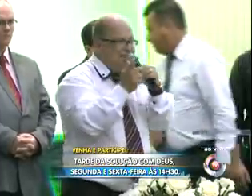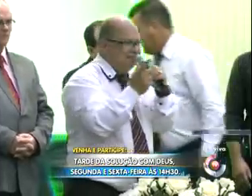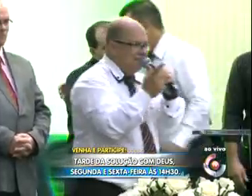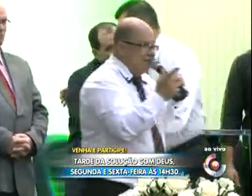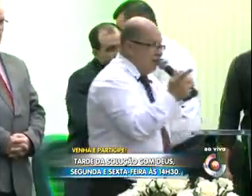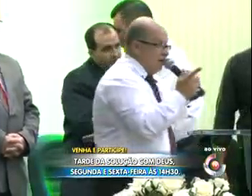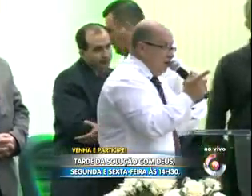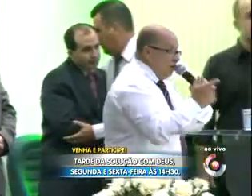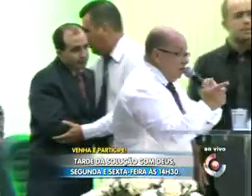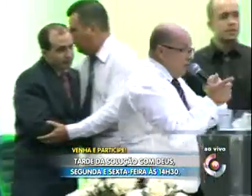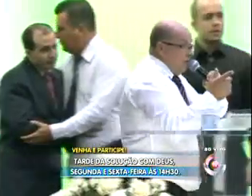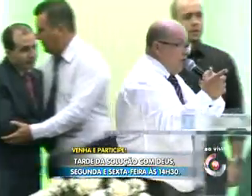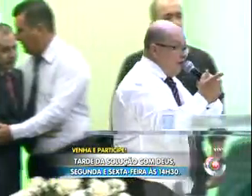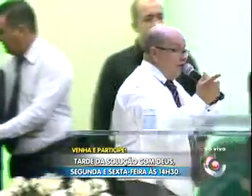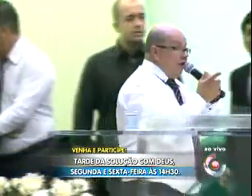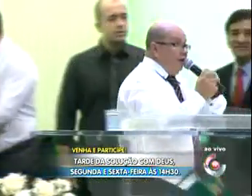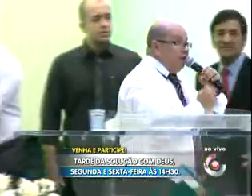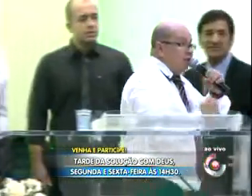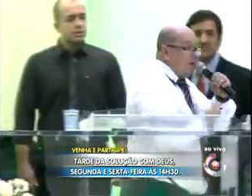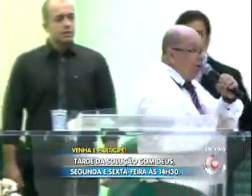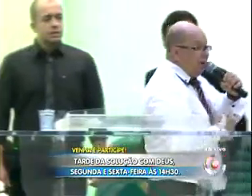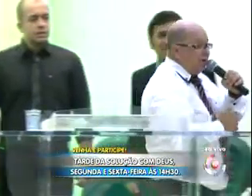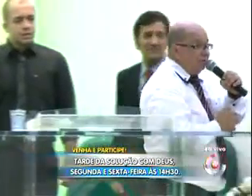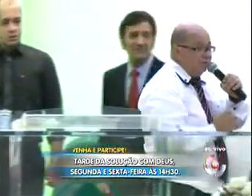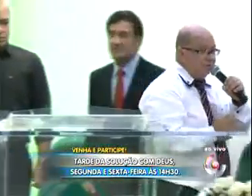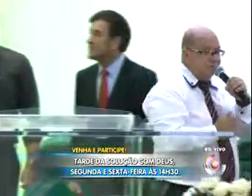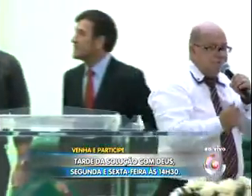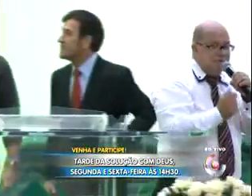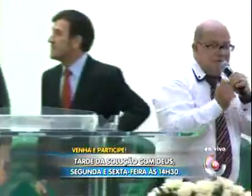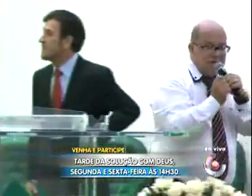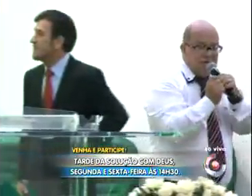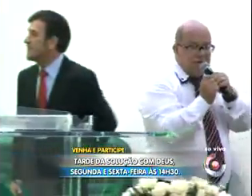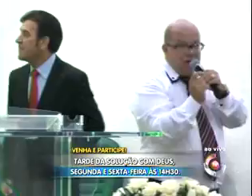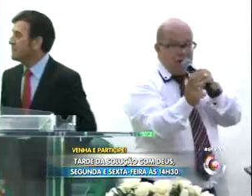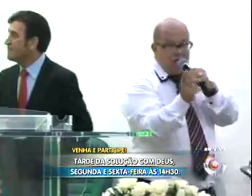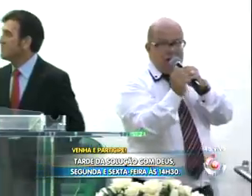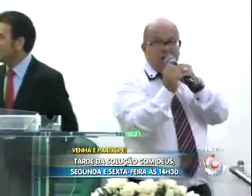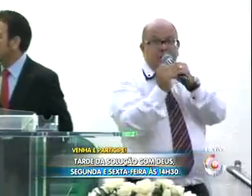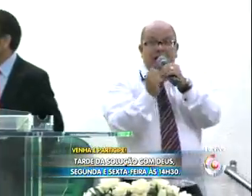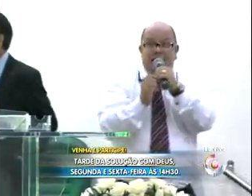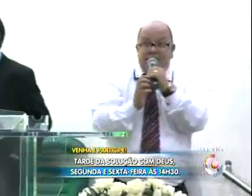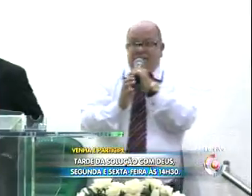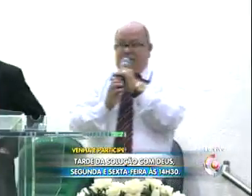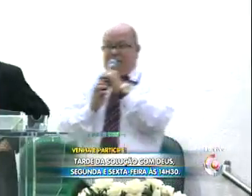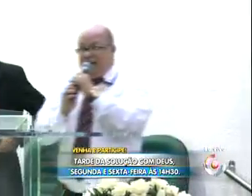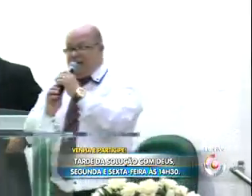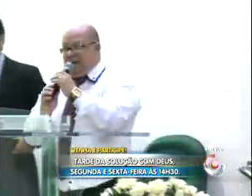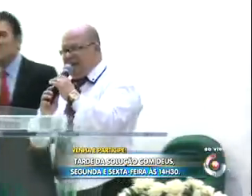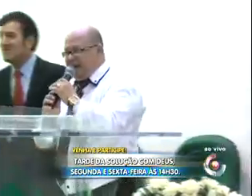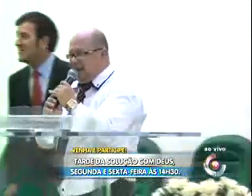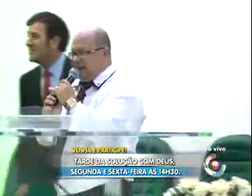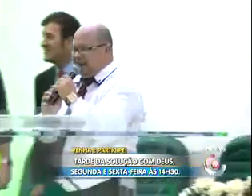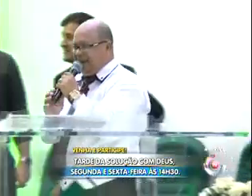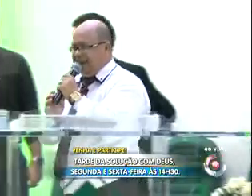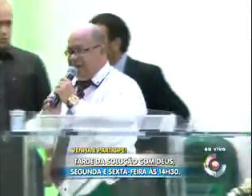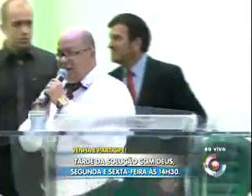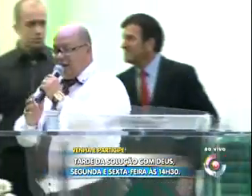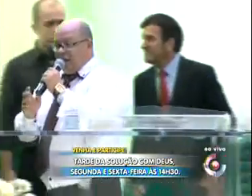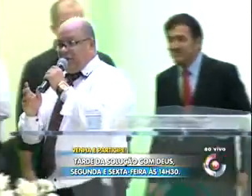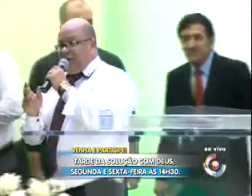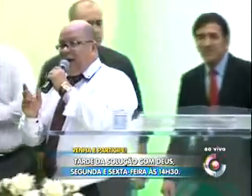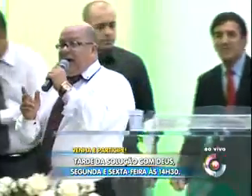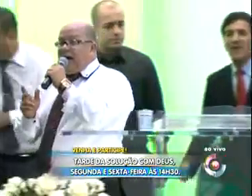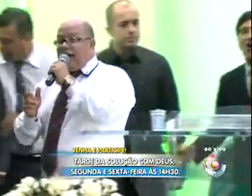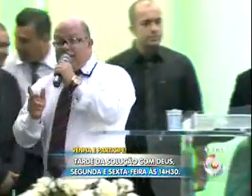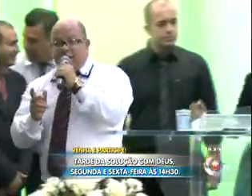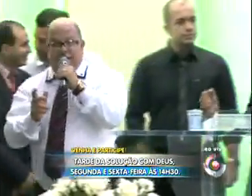sentir. Vem à frente, irmão, e vem para receber.